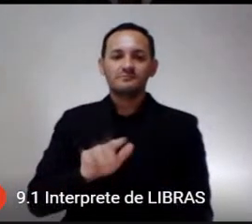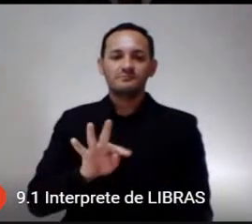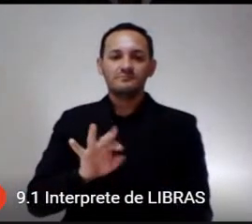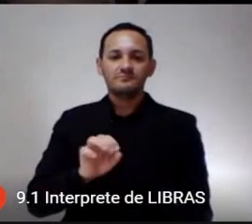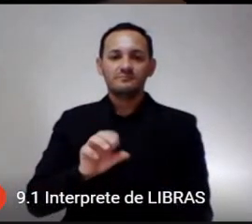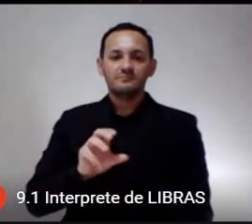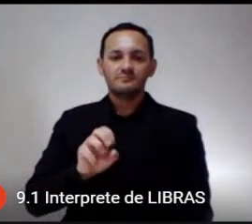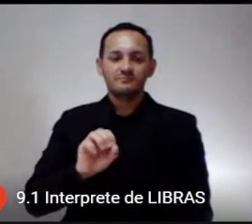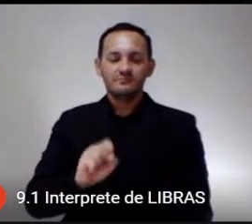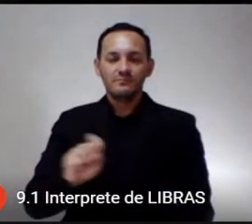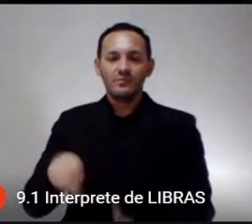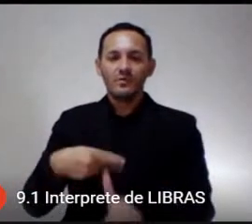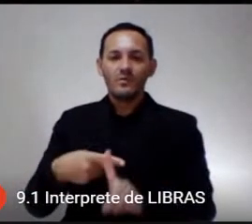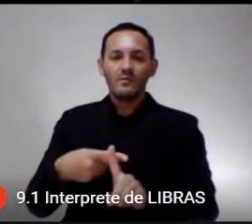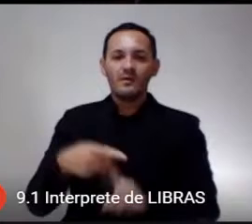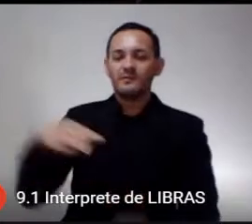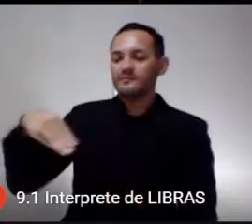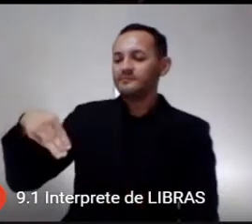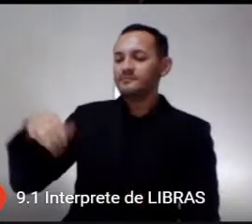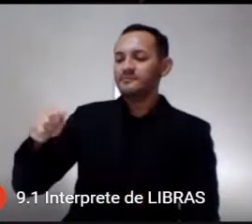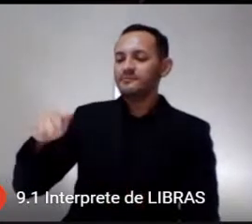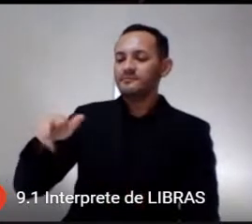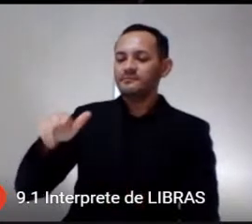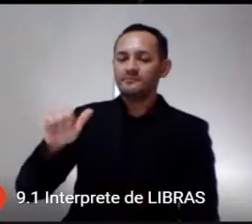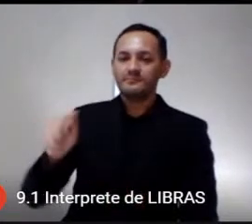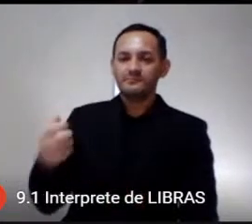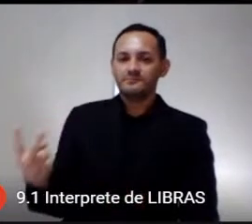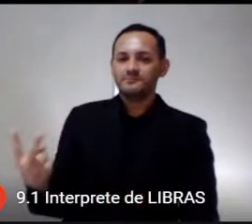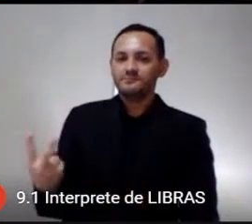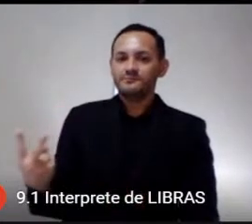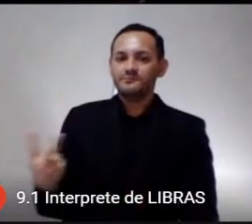Ana Maria Moraes de Lima.